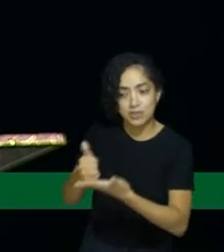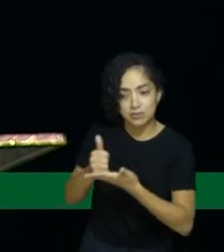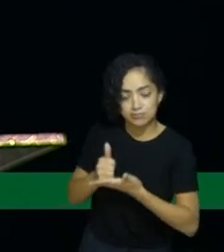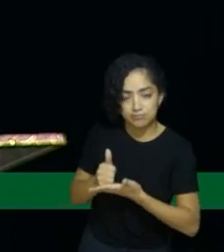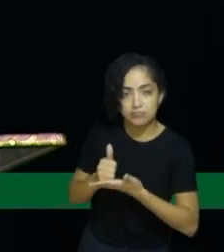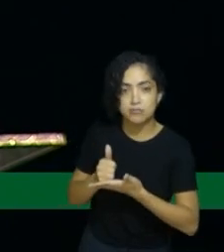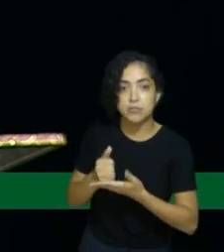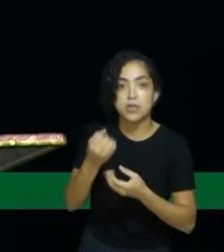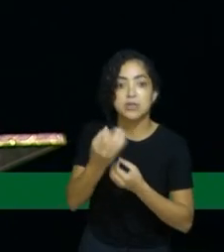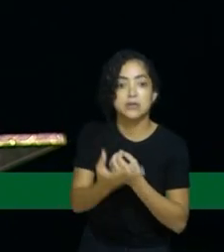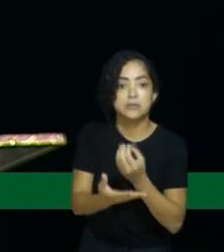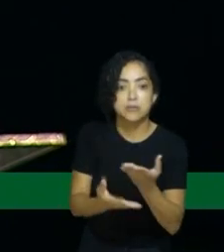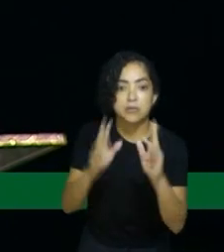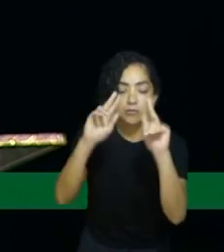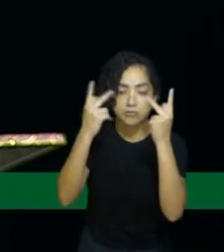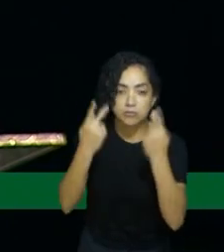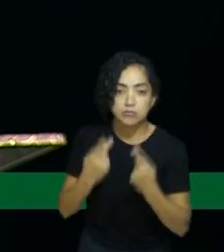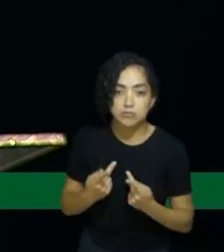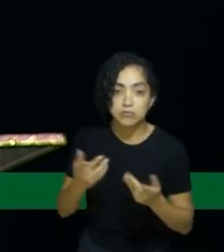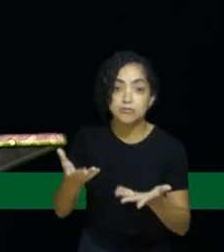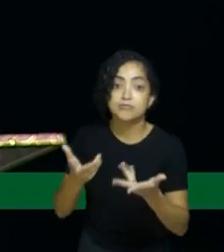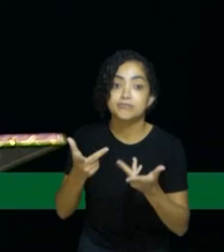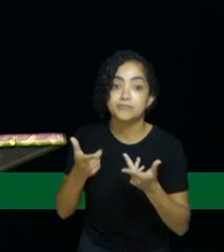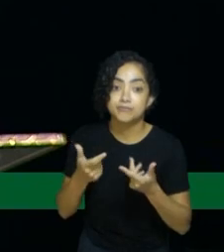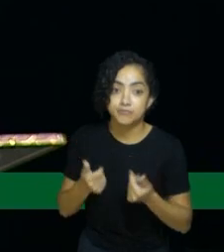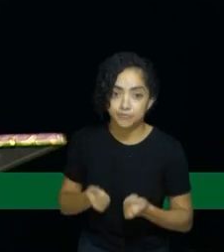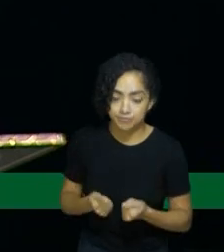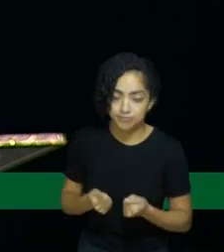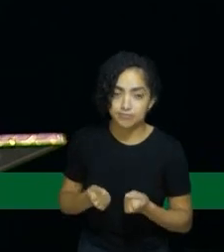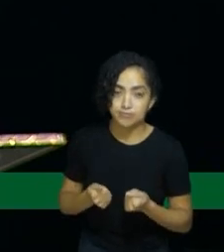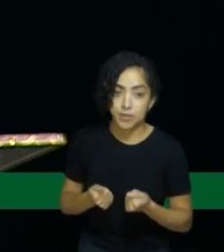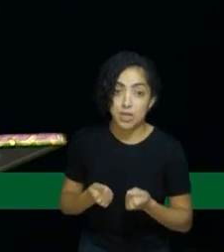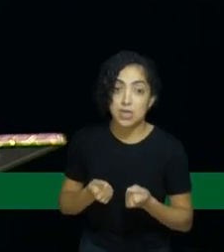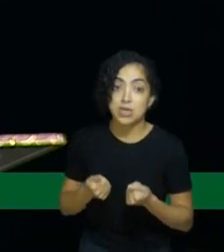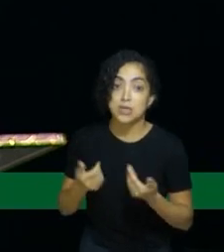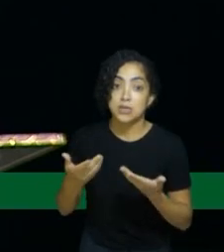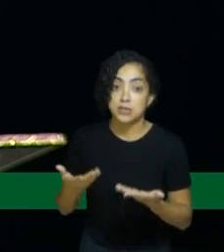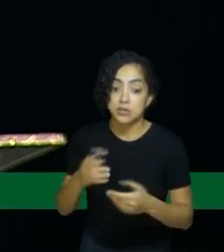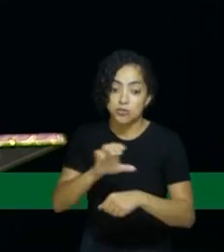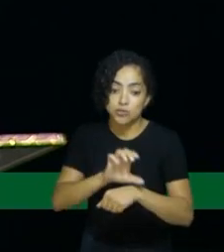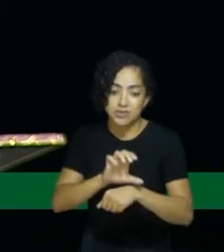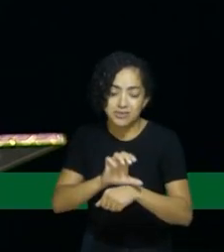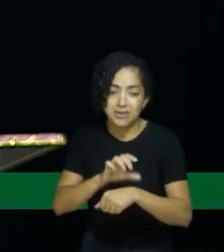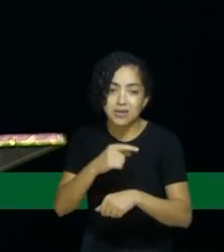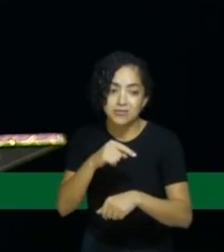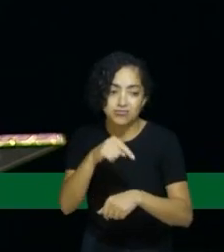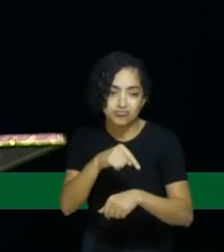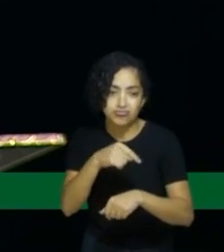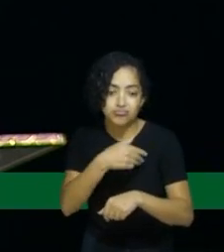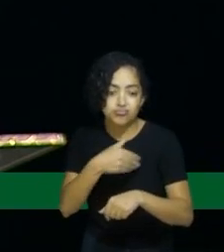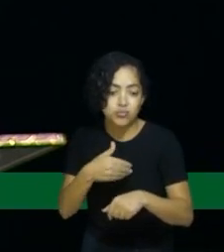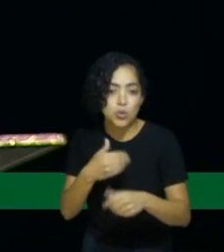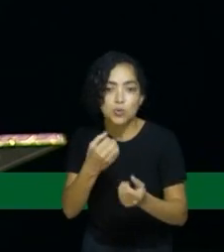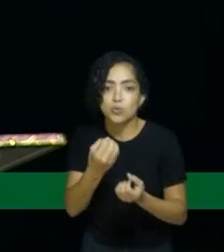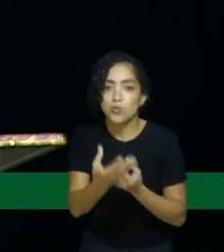serviço humanizado de qualidade e que o estado não consegue oferecer E chegamos até onde